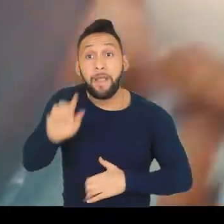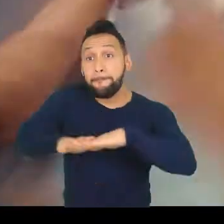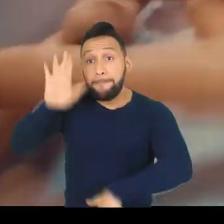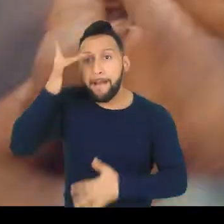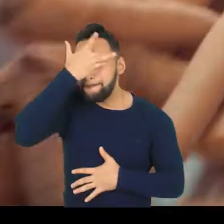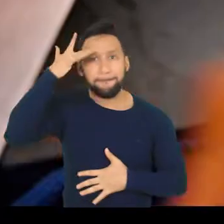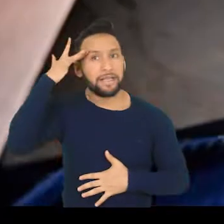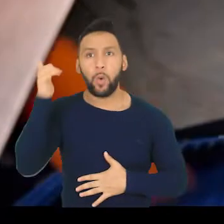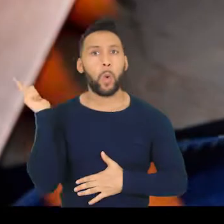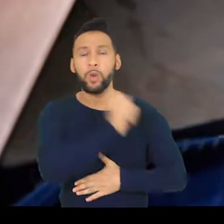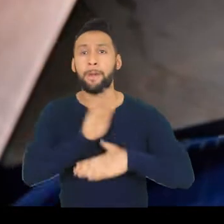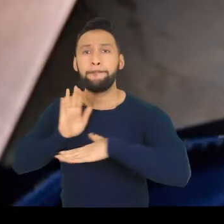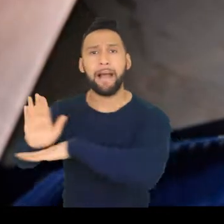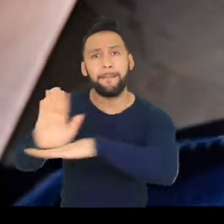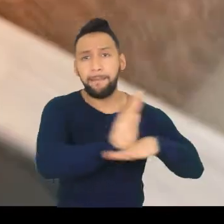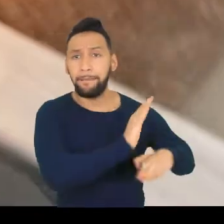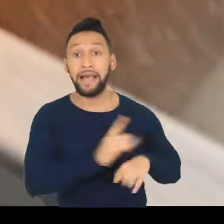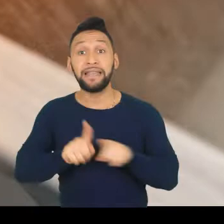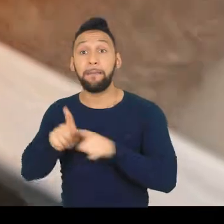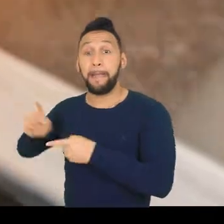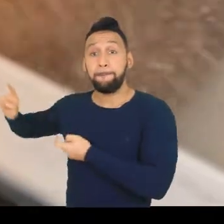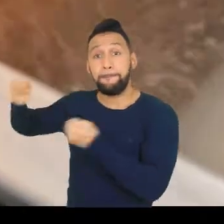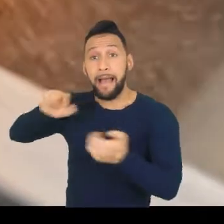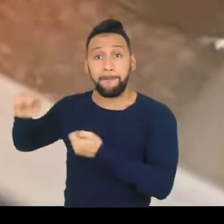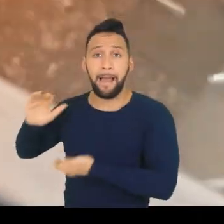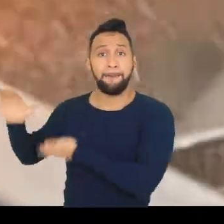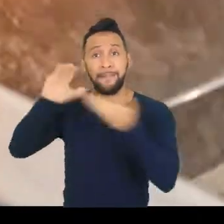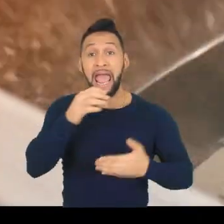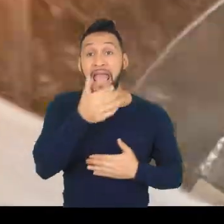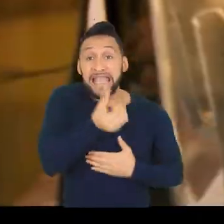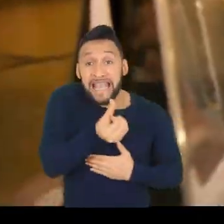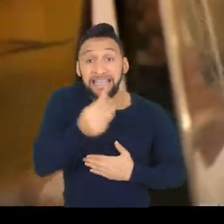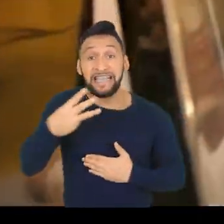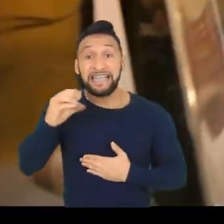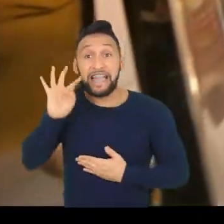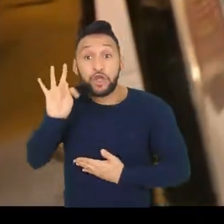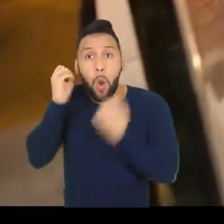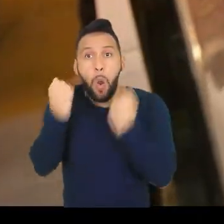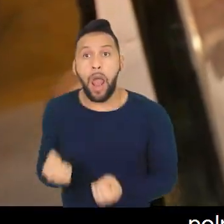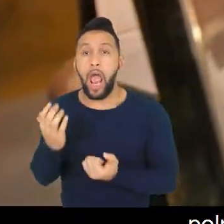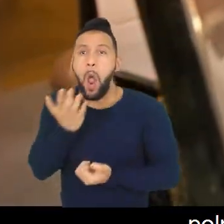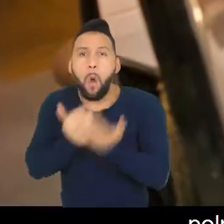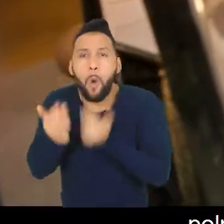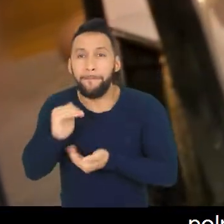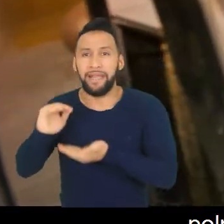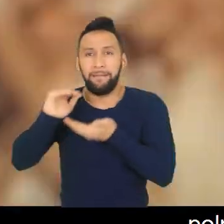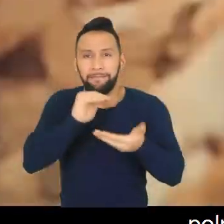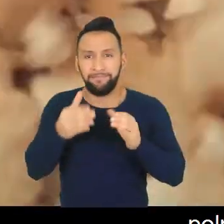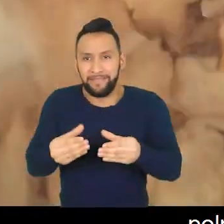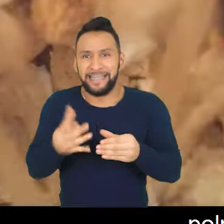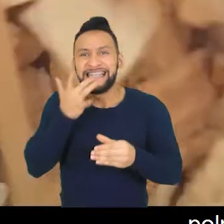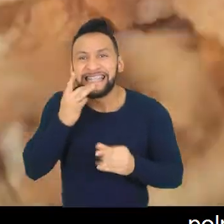26.784 pessoas com a doação de mais de 630 toneladas de alimentos in natura, polpas e mix